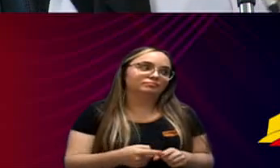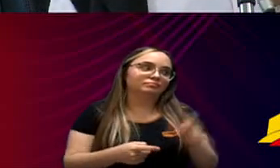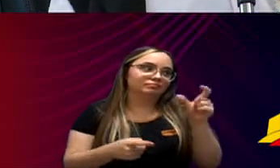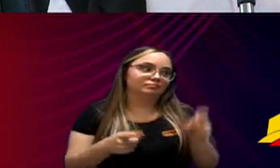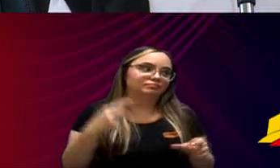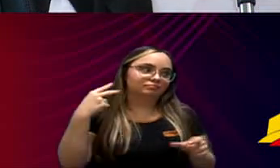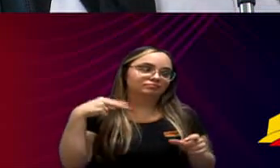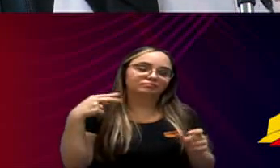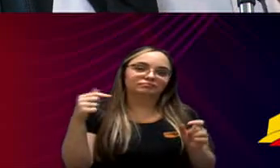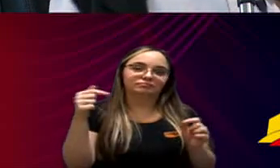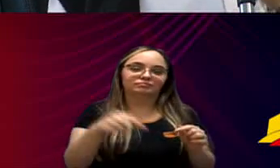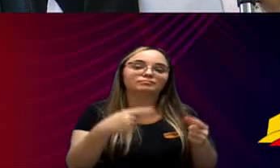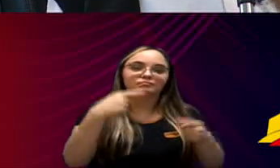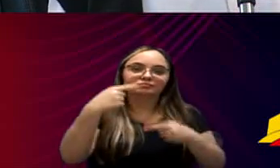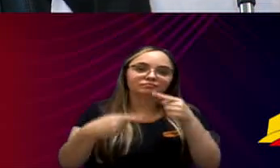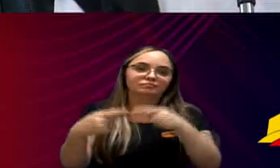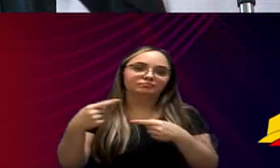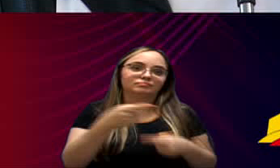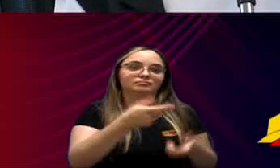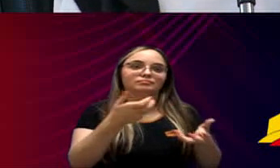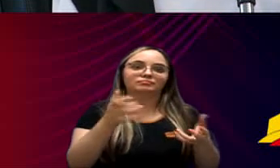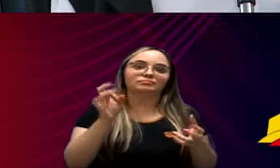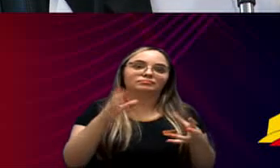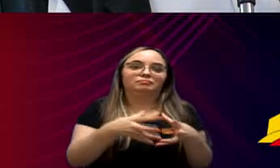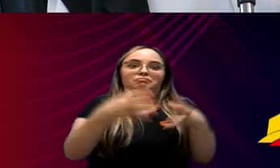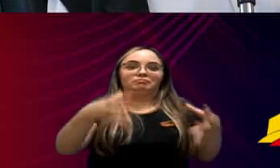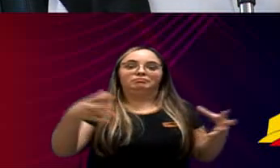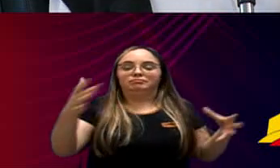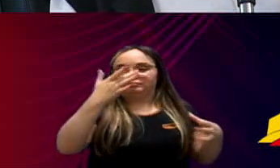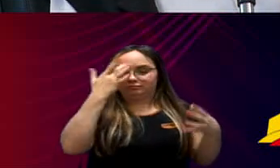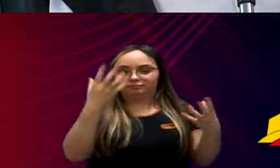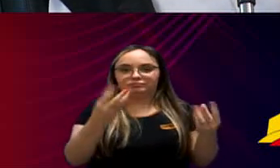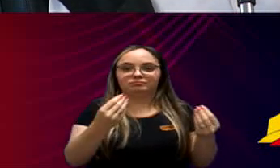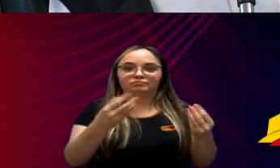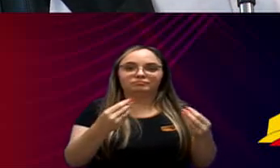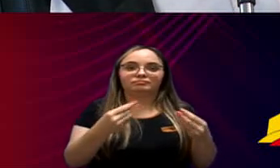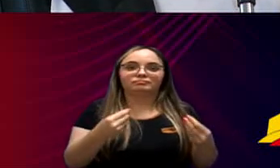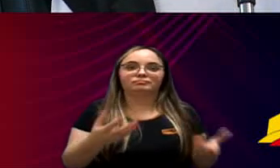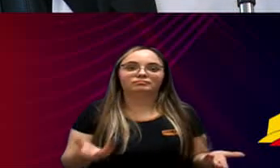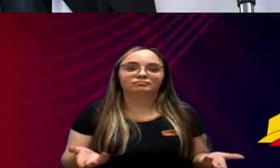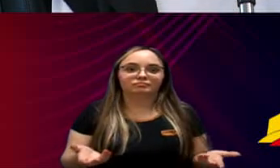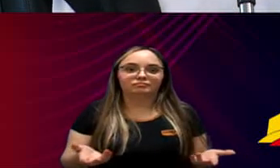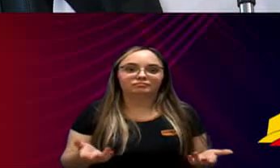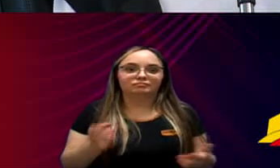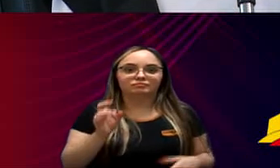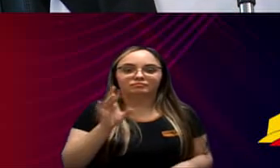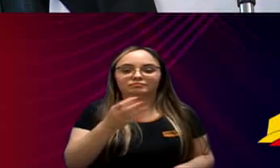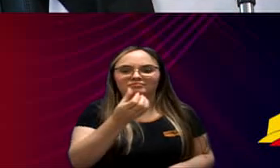vocês têm discussão. Interesse é inchar a máquina pública, como sempre,